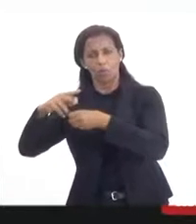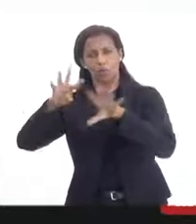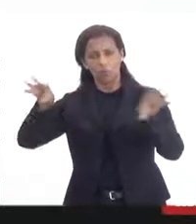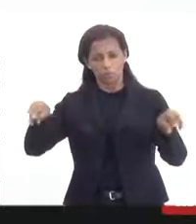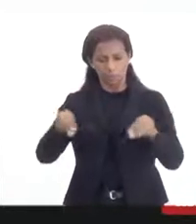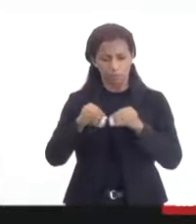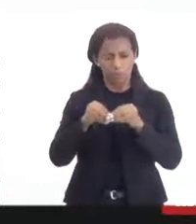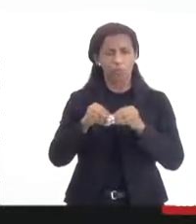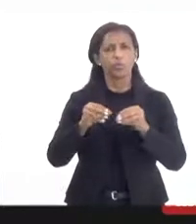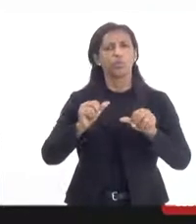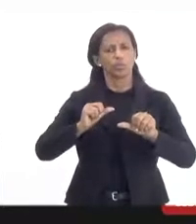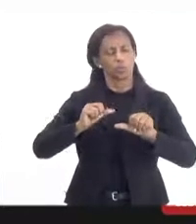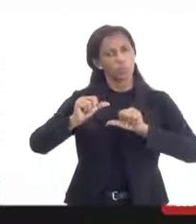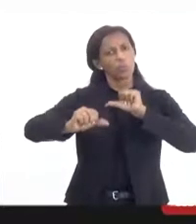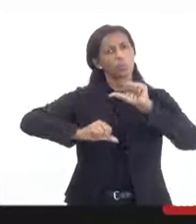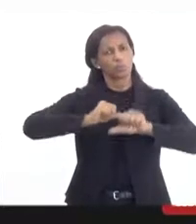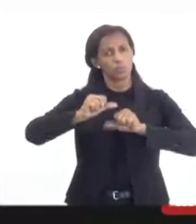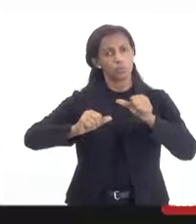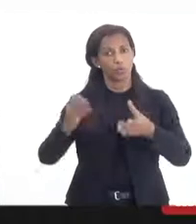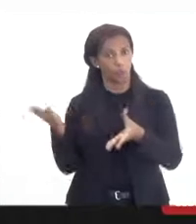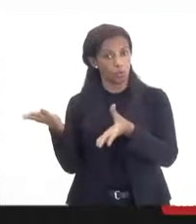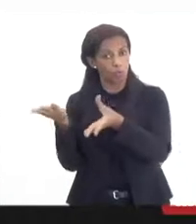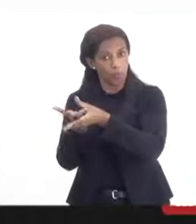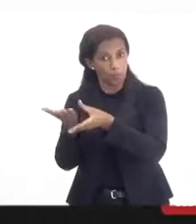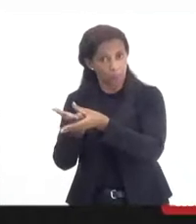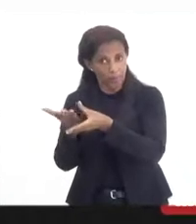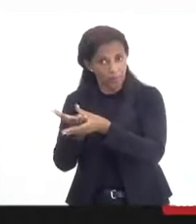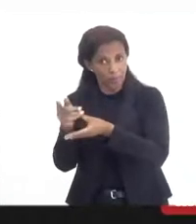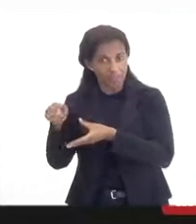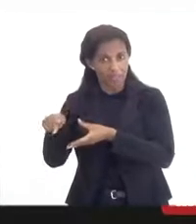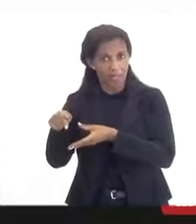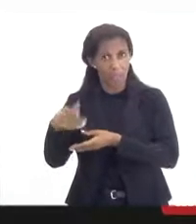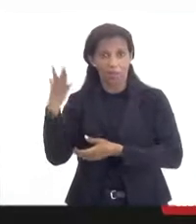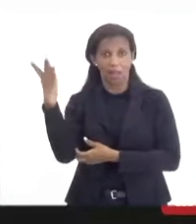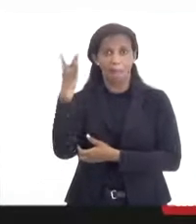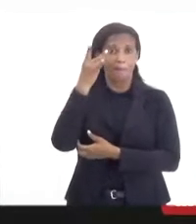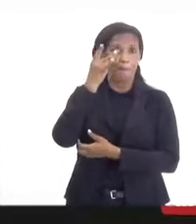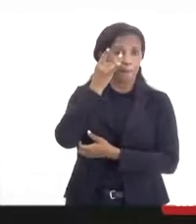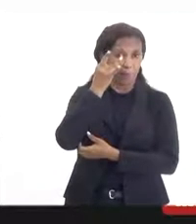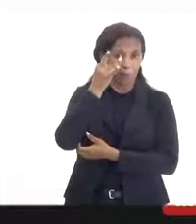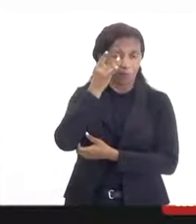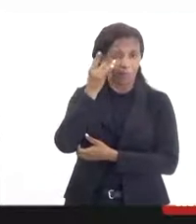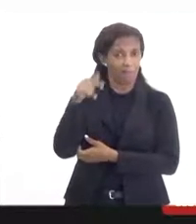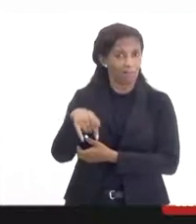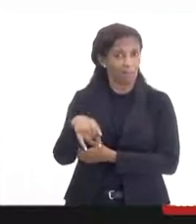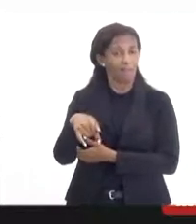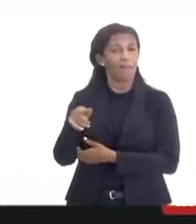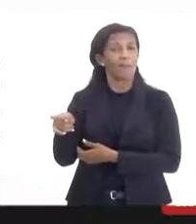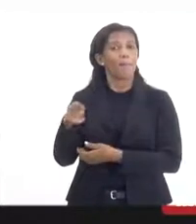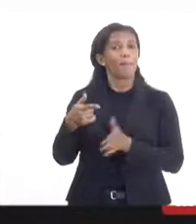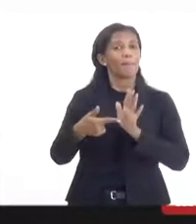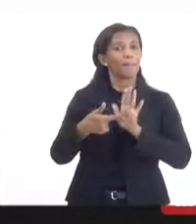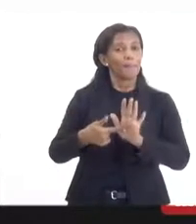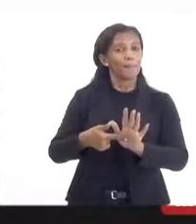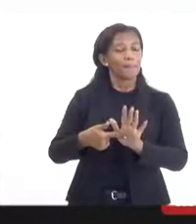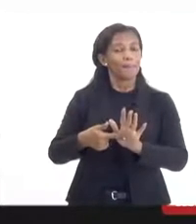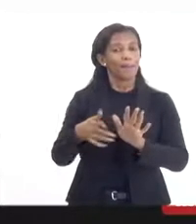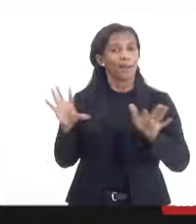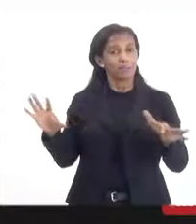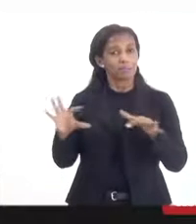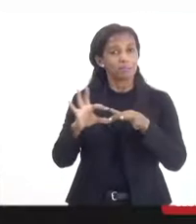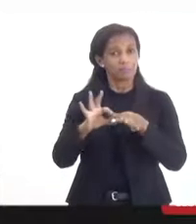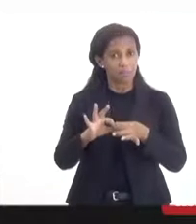destacar isso. Nos processos está sendo feita a prova pericial justamente para